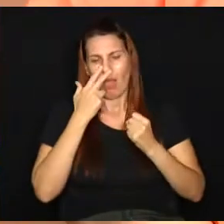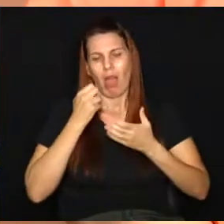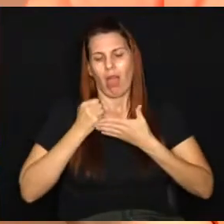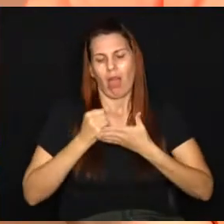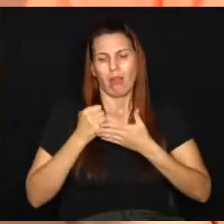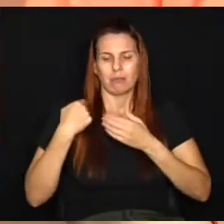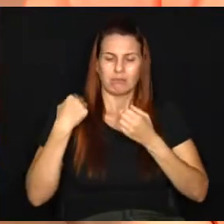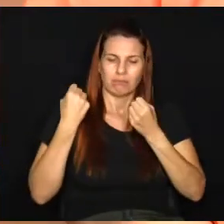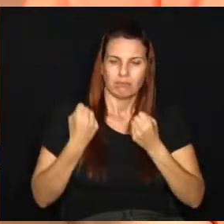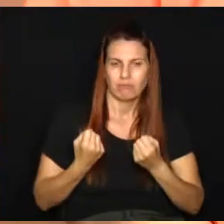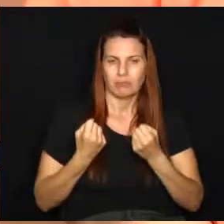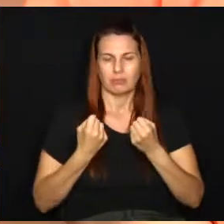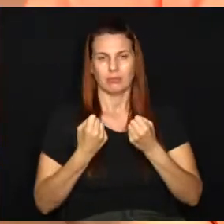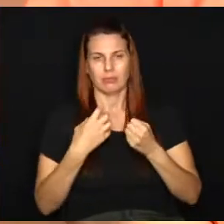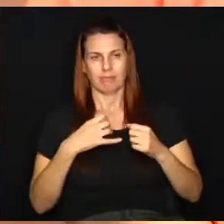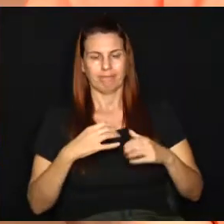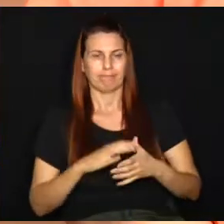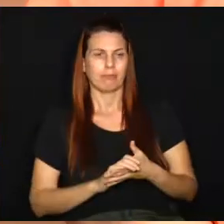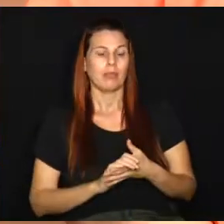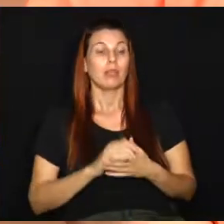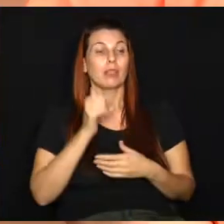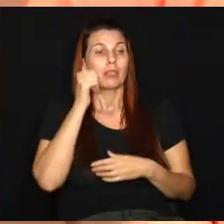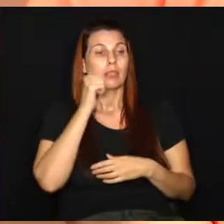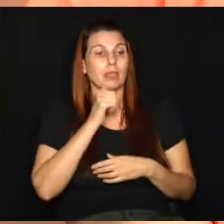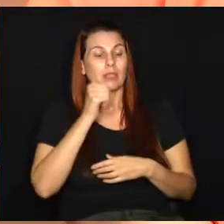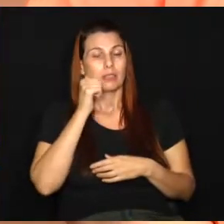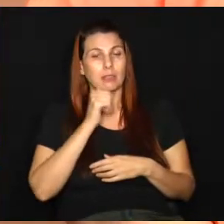vem sendo implementado. As mulheres